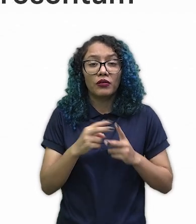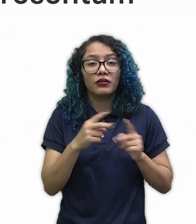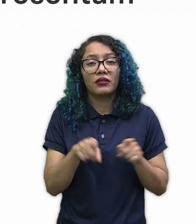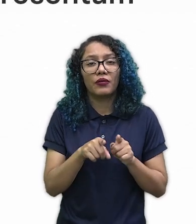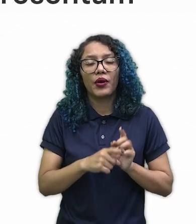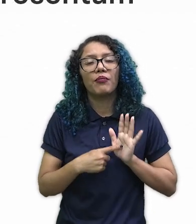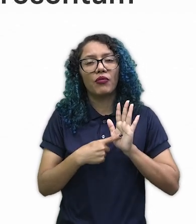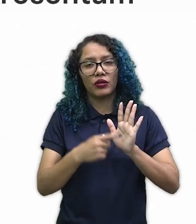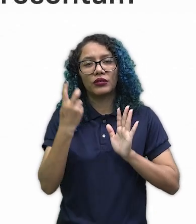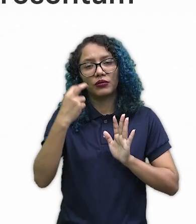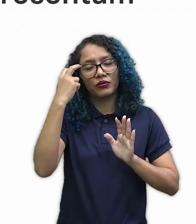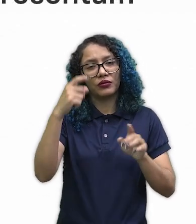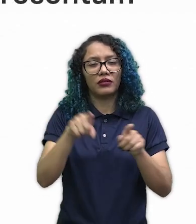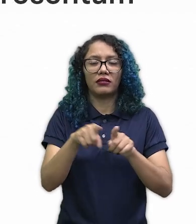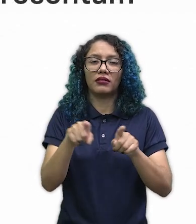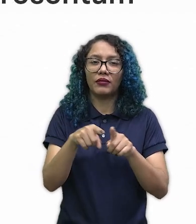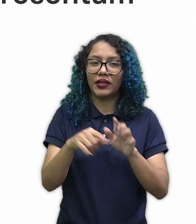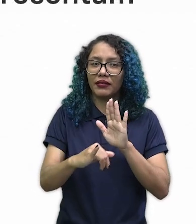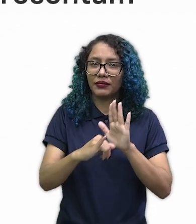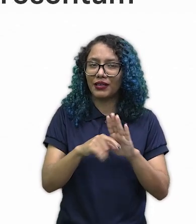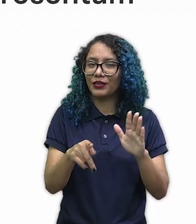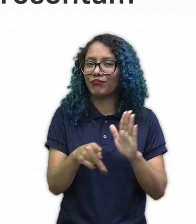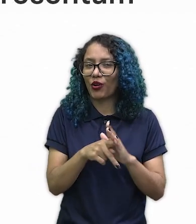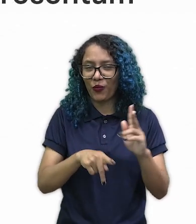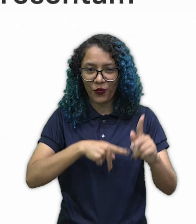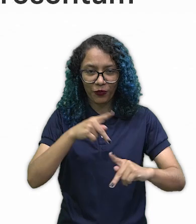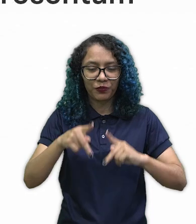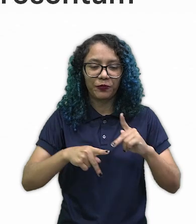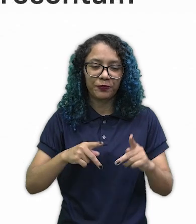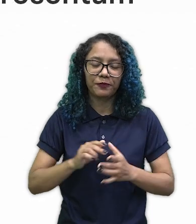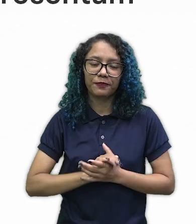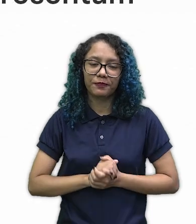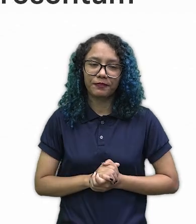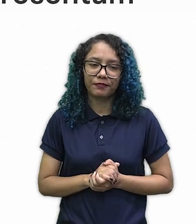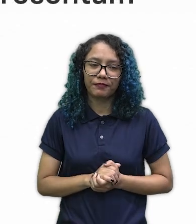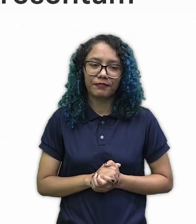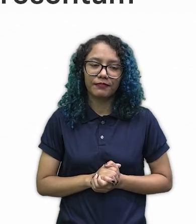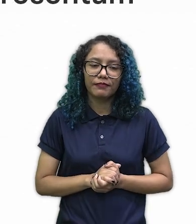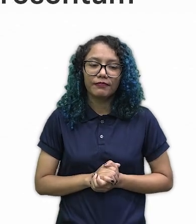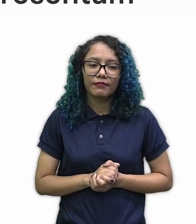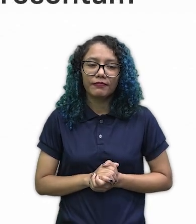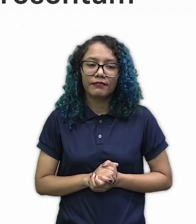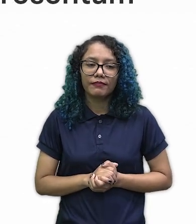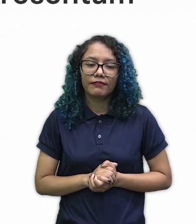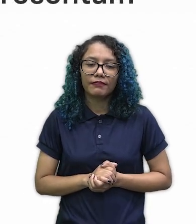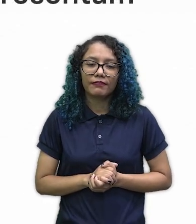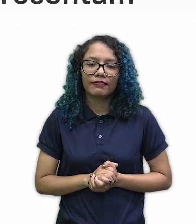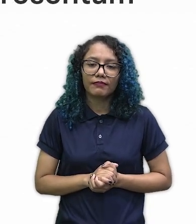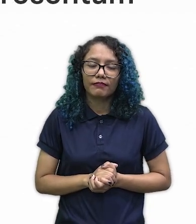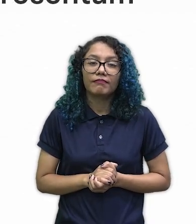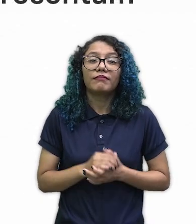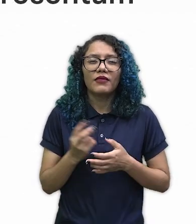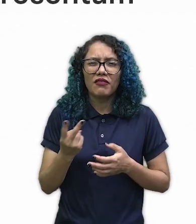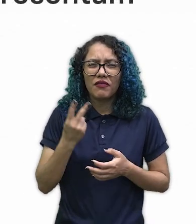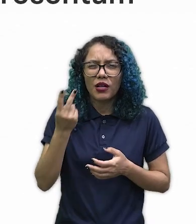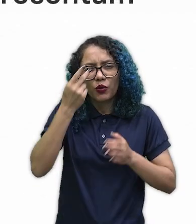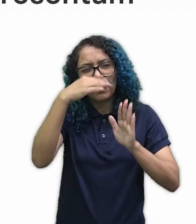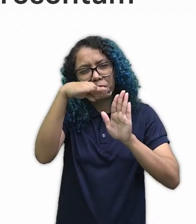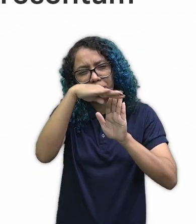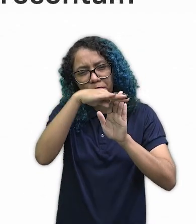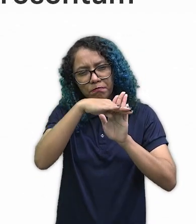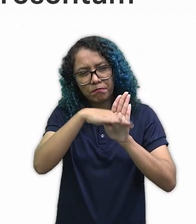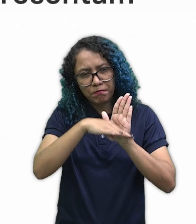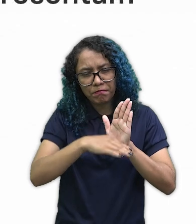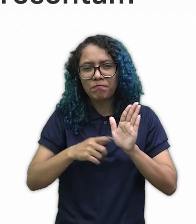e identidade de um povo. E elas são carregadas de valores, de